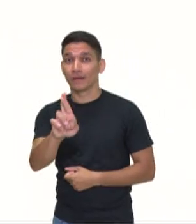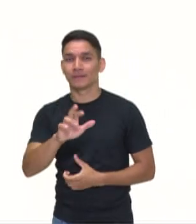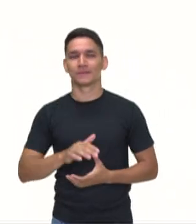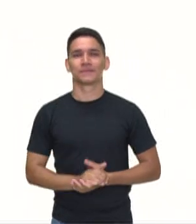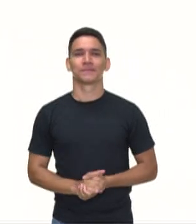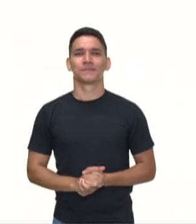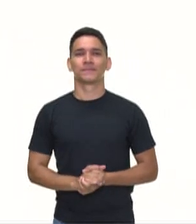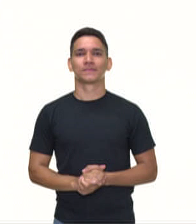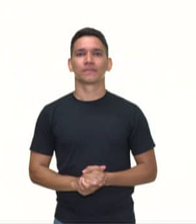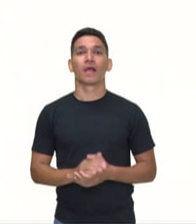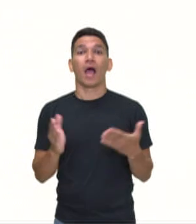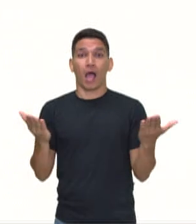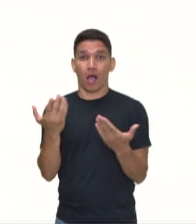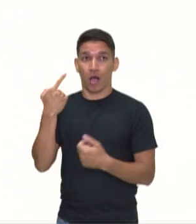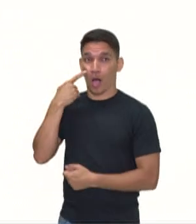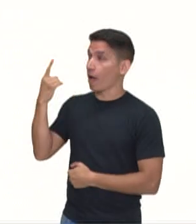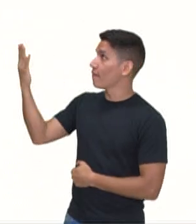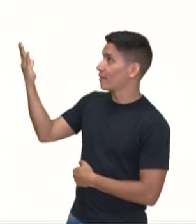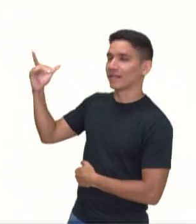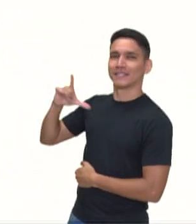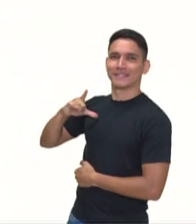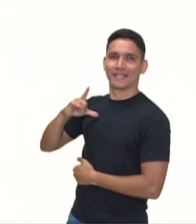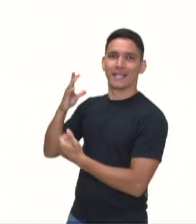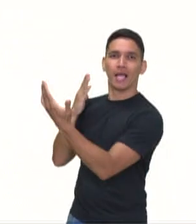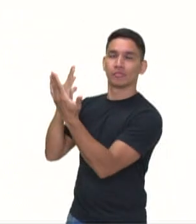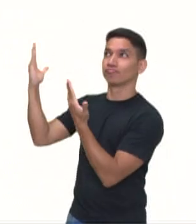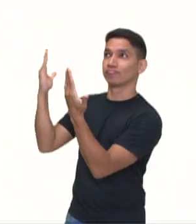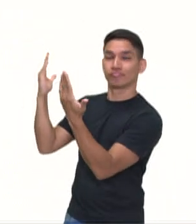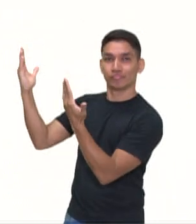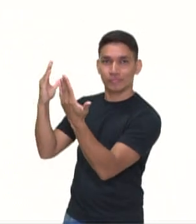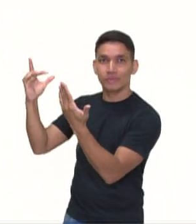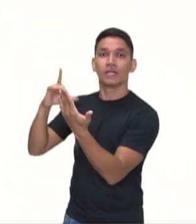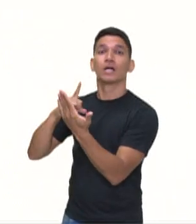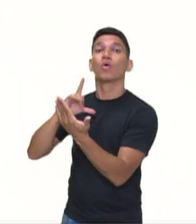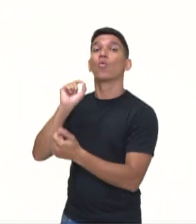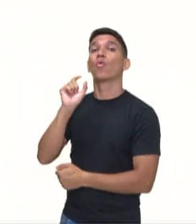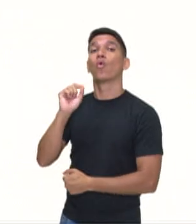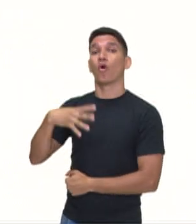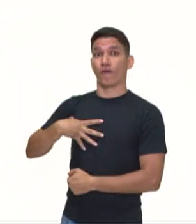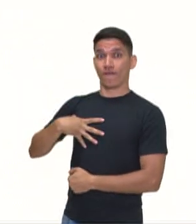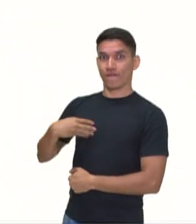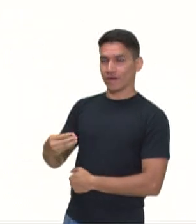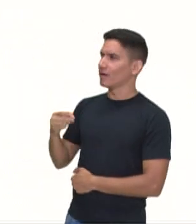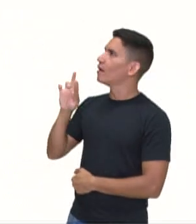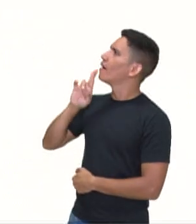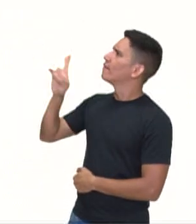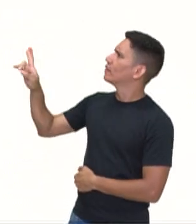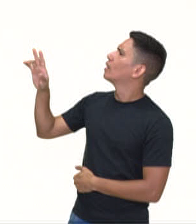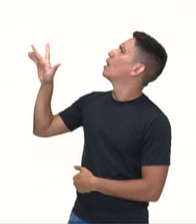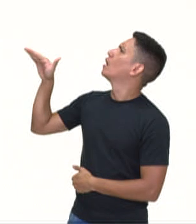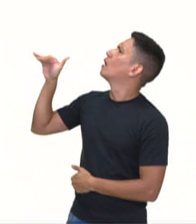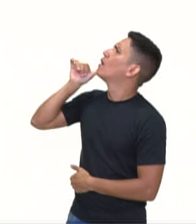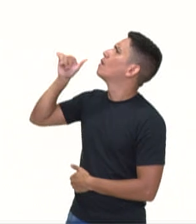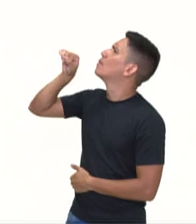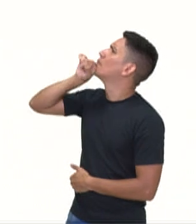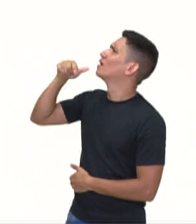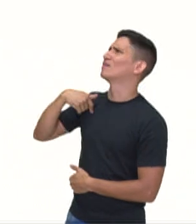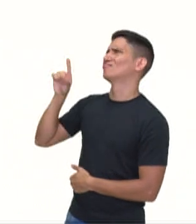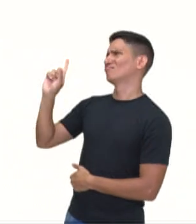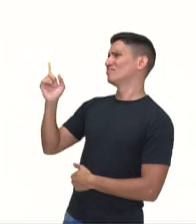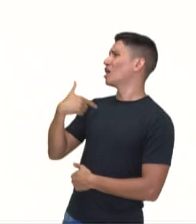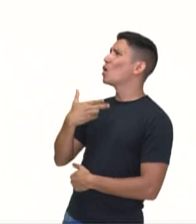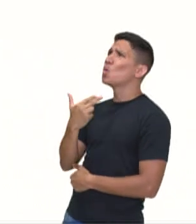pergunta. Então nós temos uma interação aqui onde o filho fala para a mãe: No, I can't explain my D in